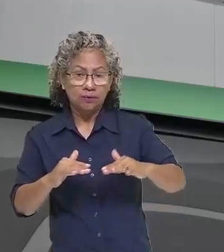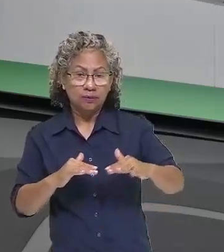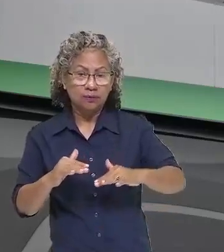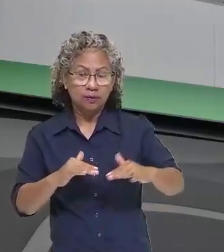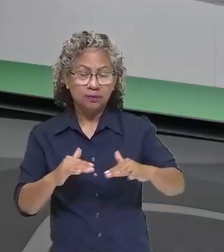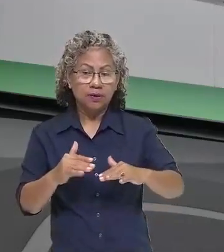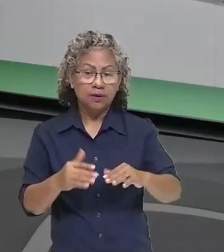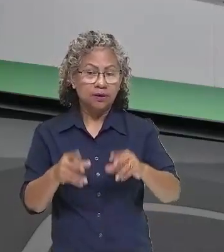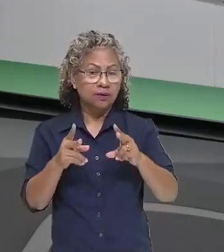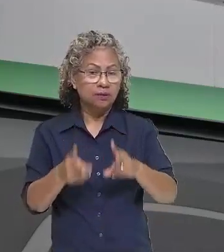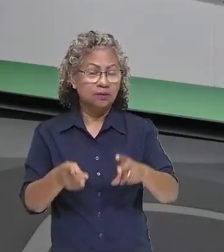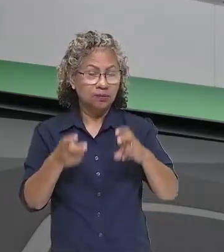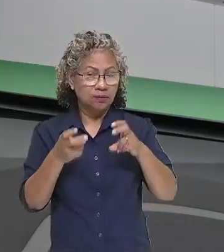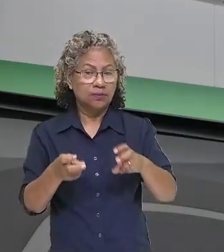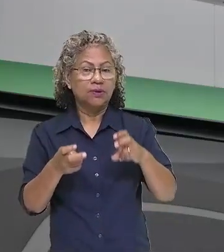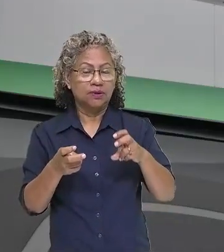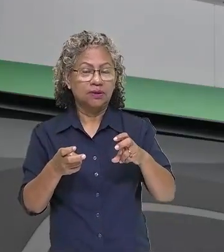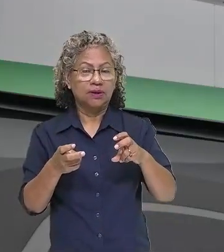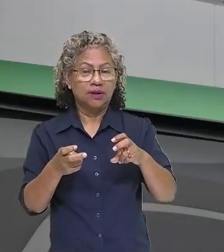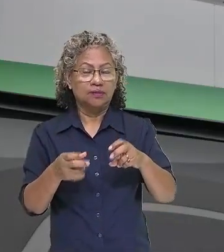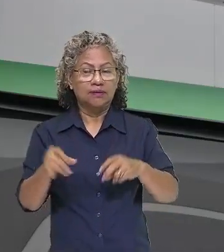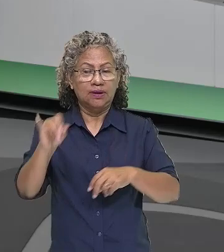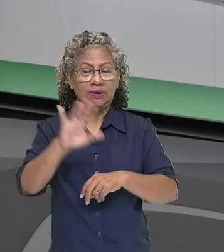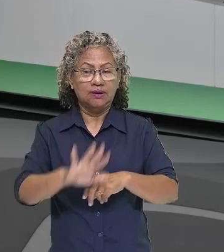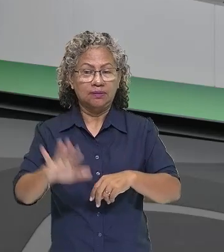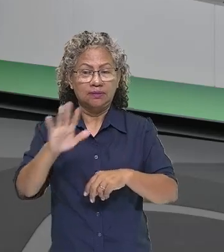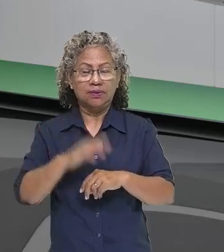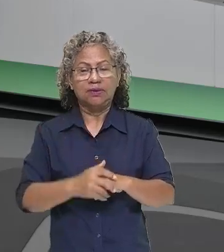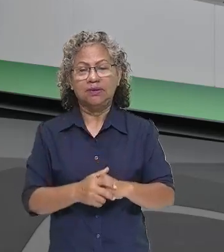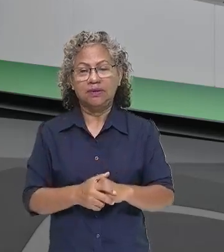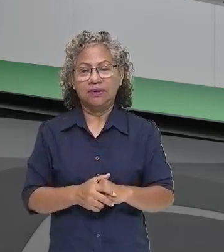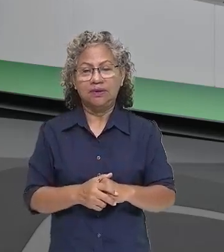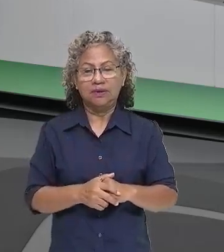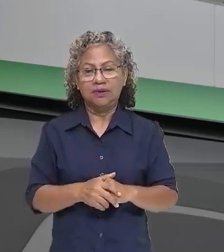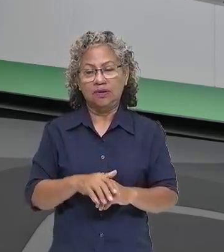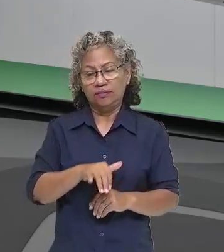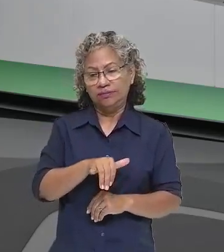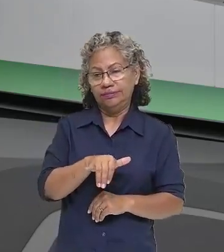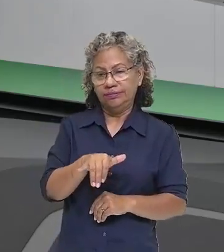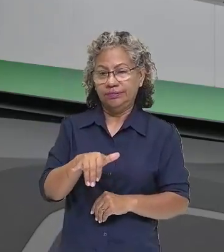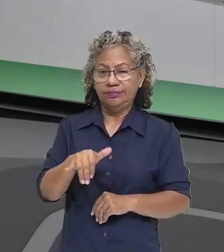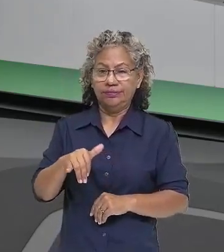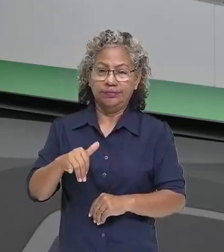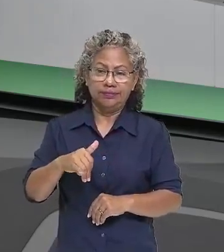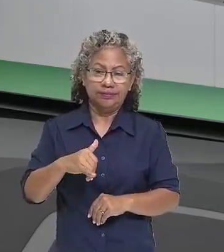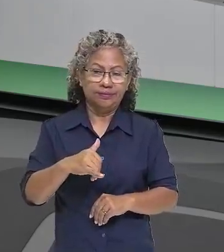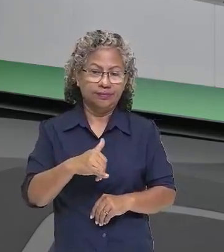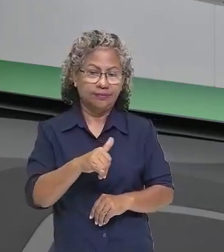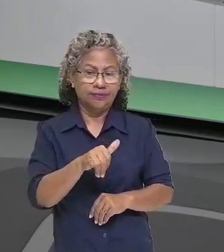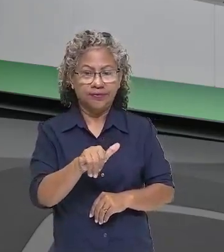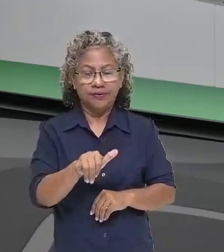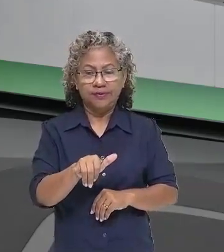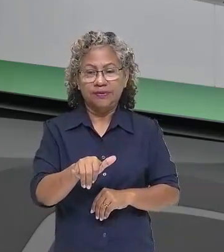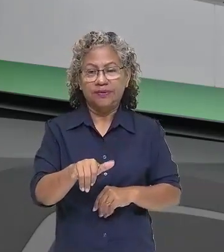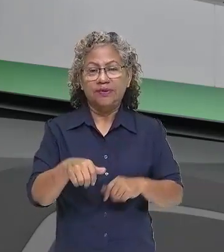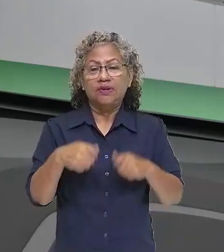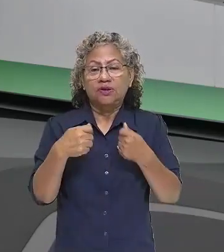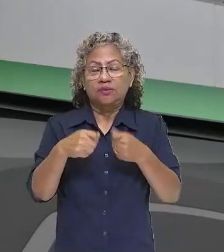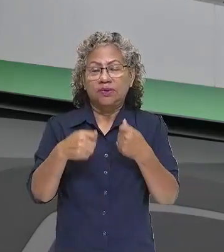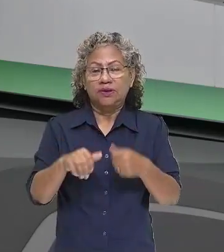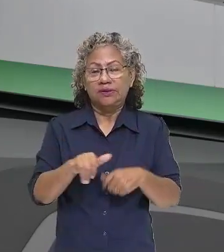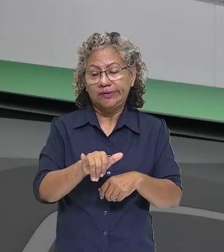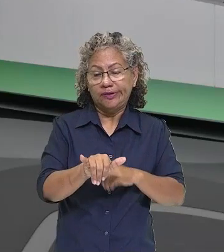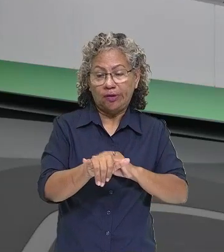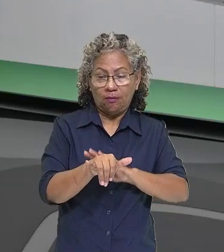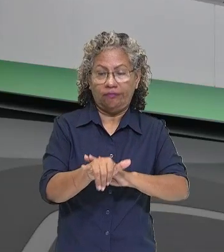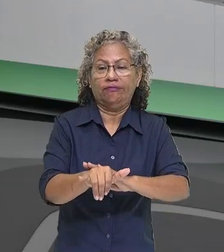você observa aqui que eu preciso aqui do impulso, vou empurrar. E a